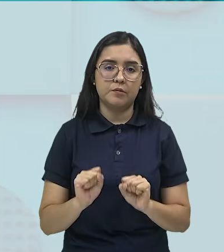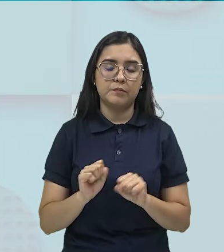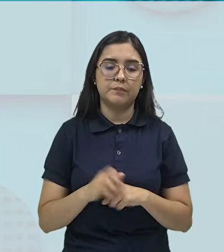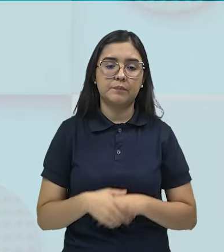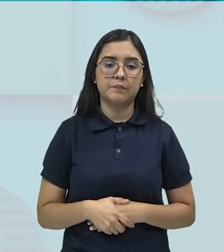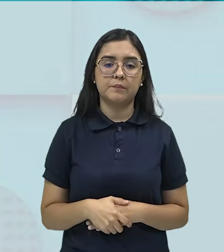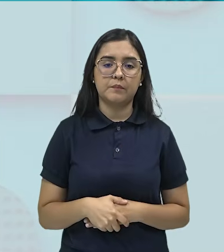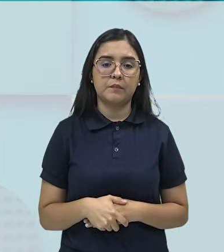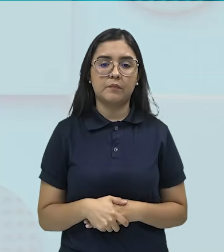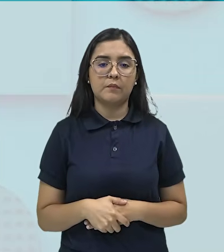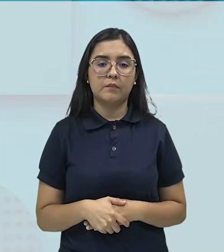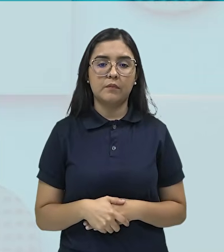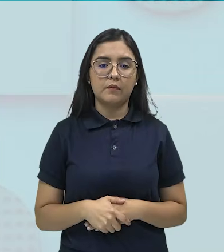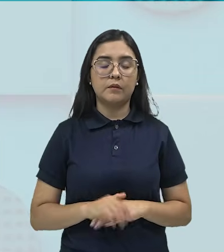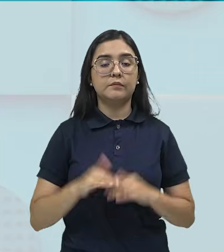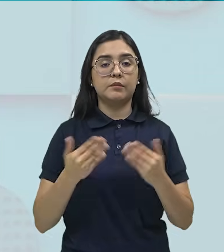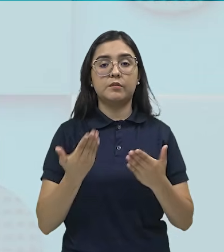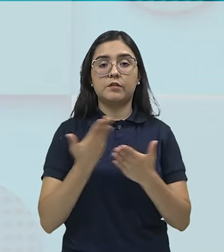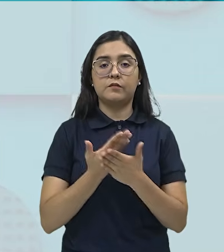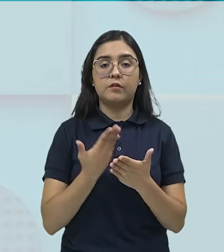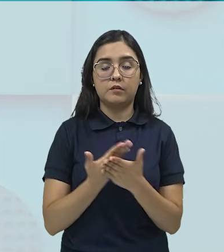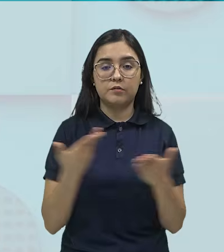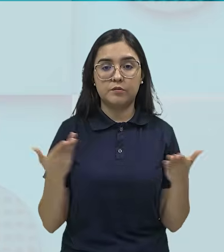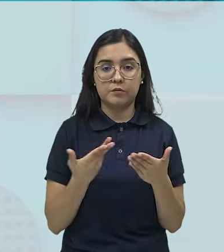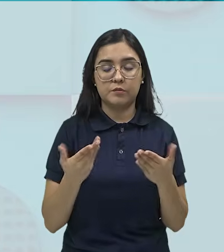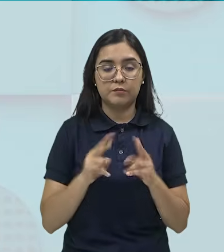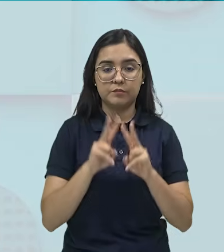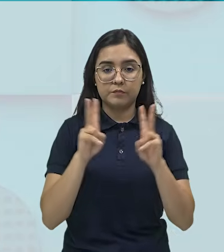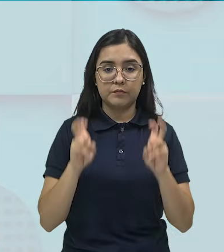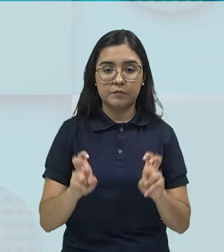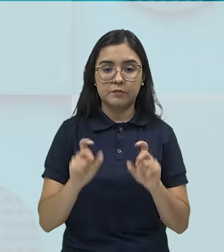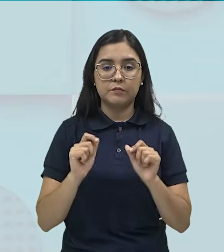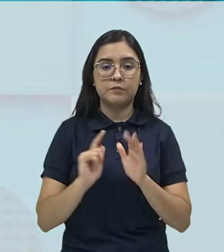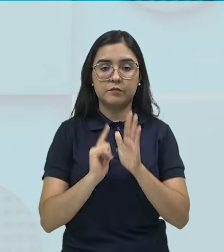resumo. Tá? Então, essa foi a nossa aula de hoje sobre